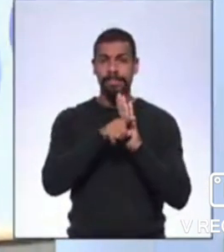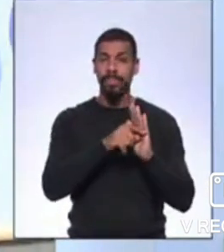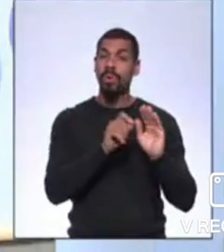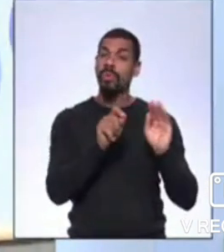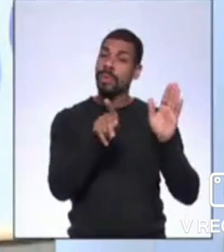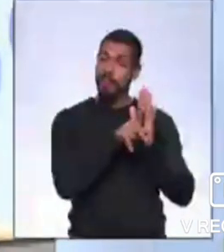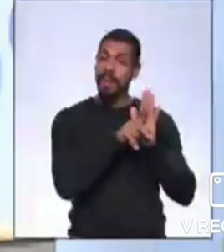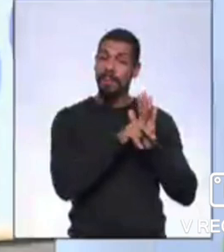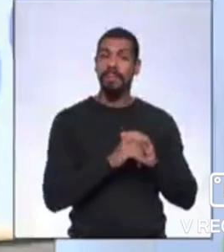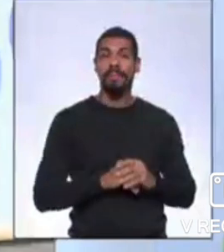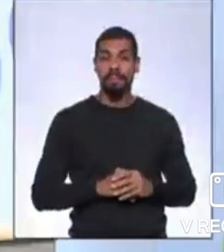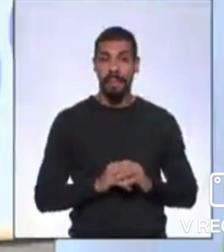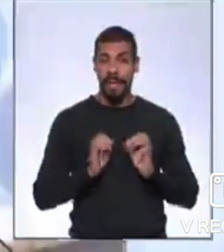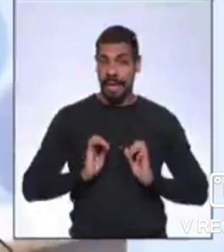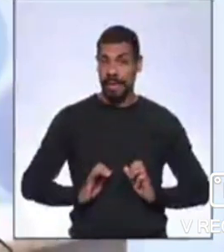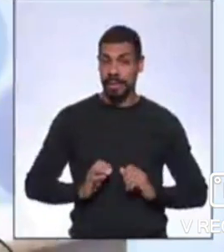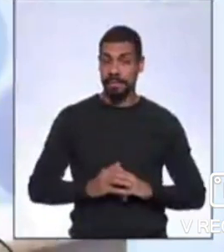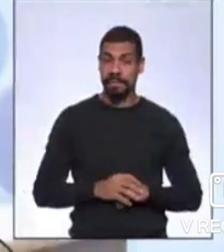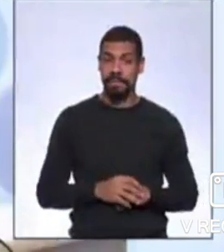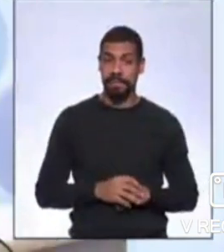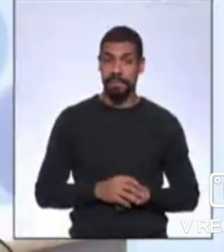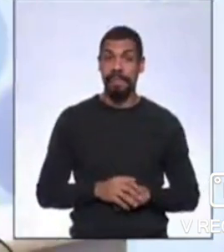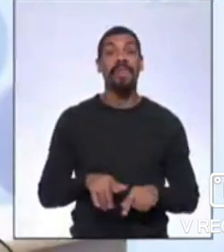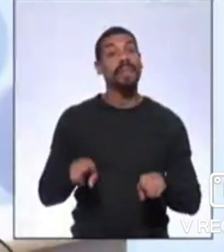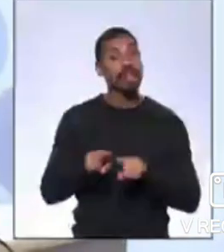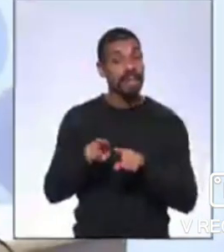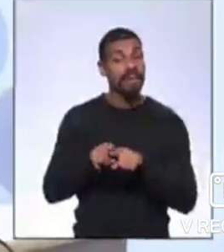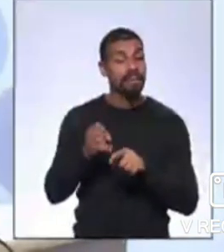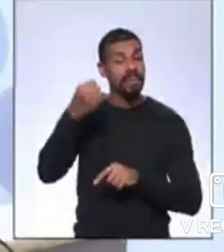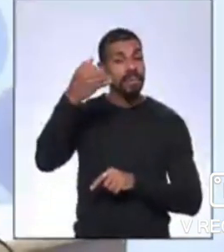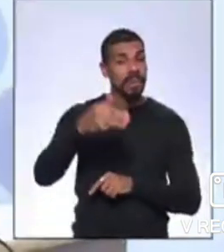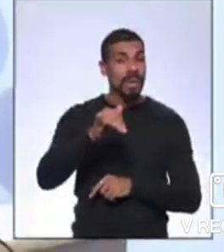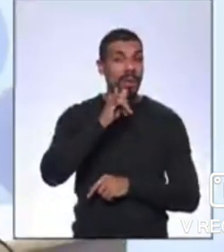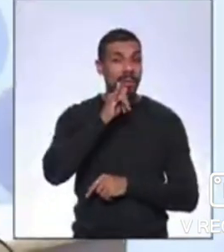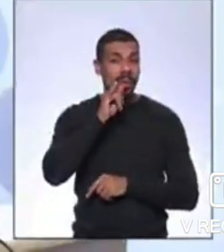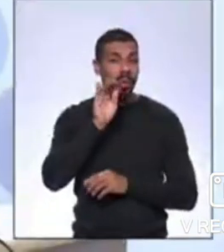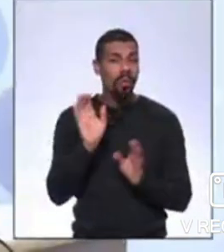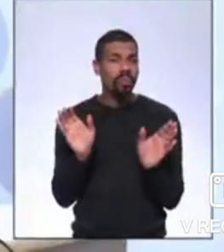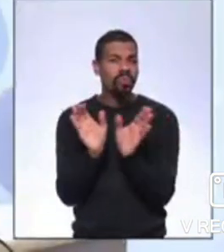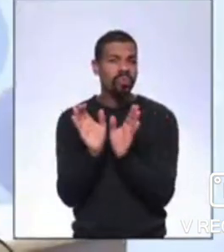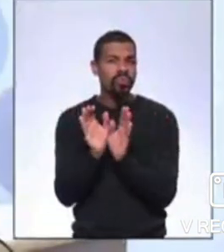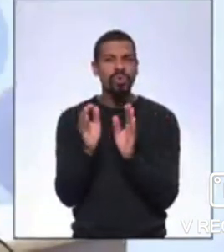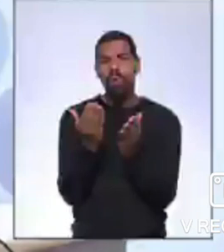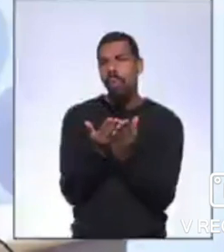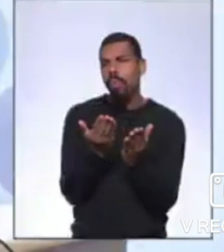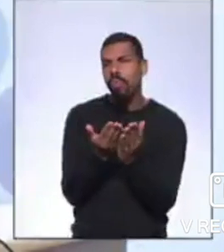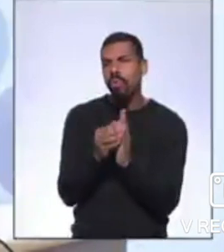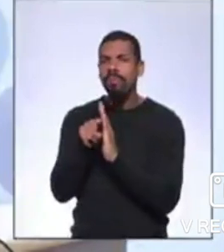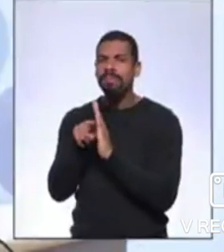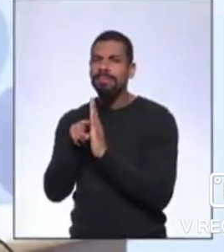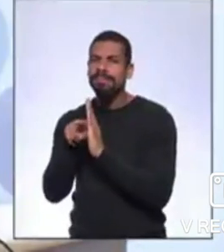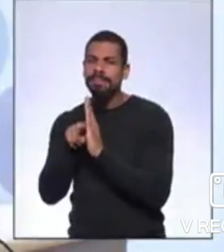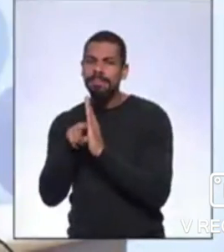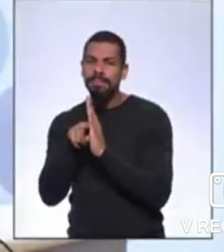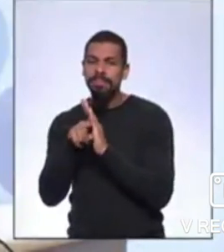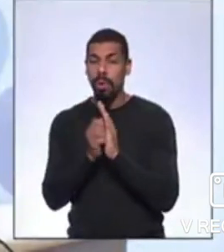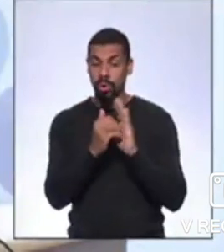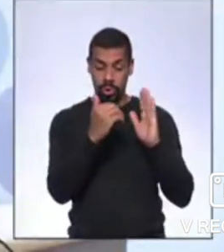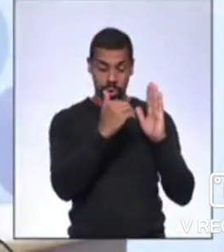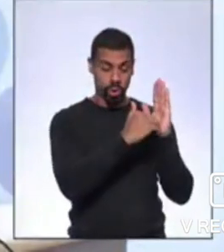ético, né, de Hammurabi. Exatamente. Inclusive, admite-se aí uma convenção entre os historiadores que o código de Hammurabi foi o